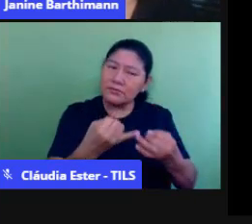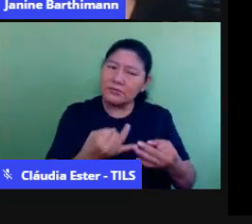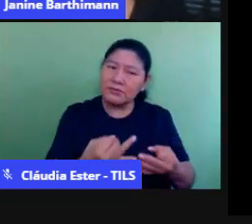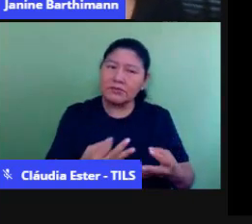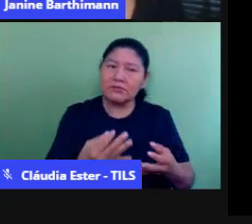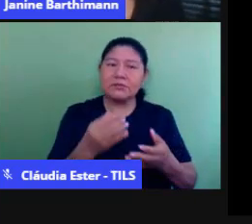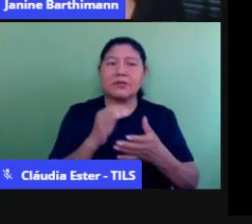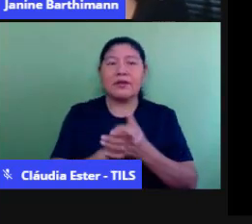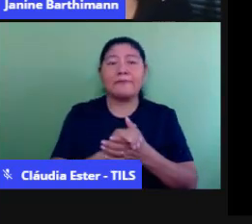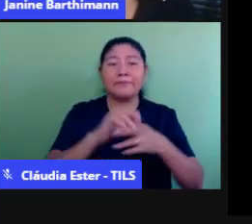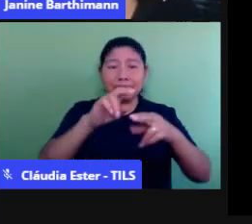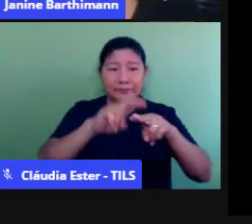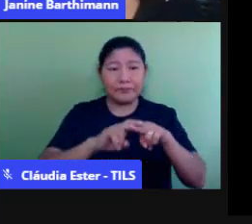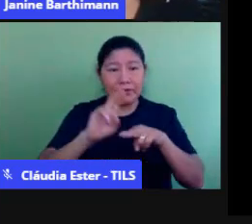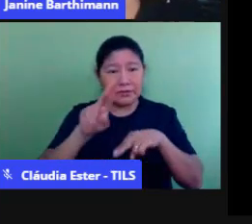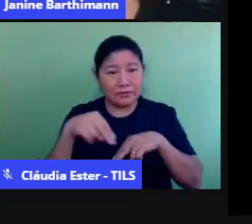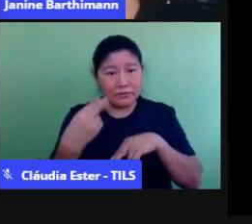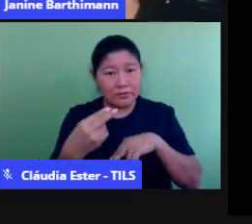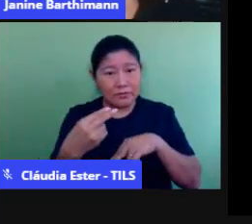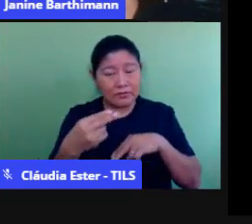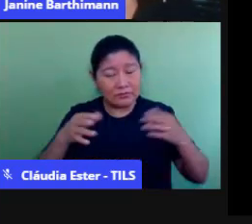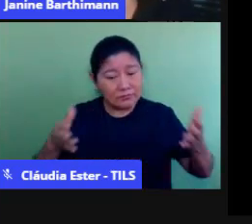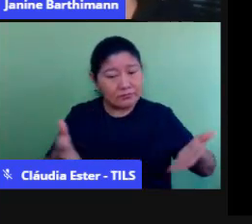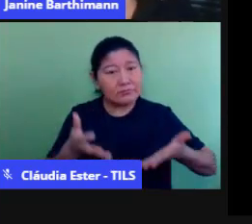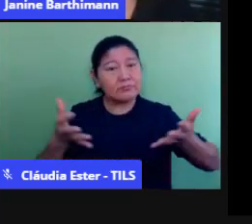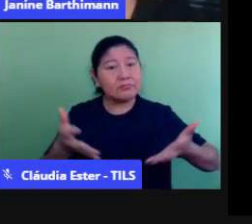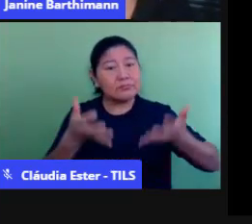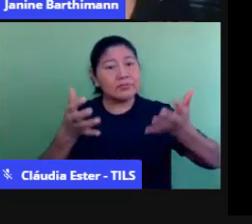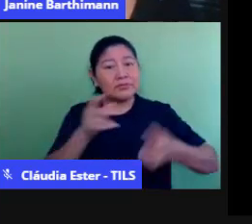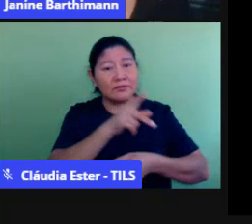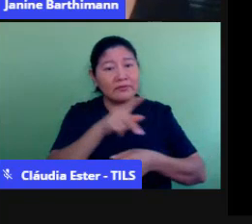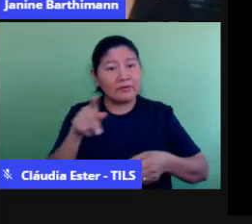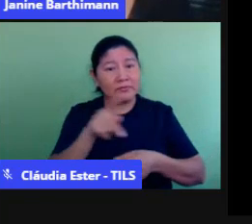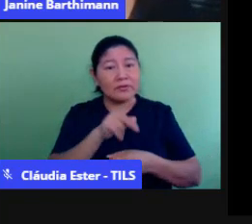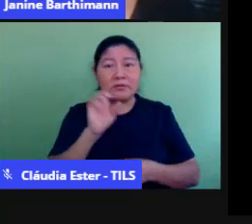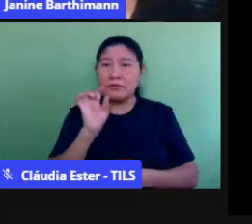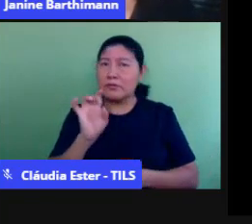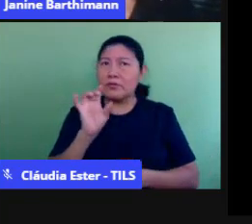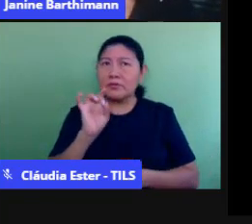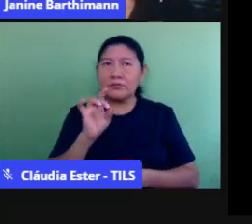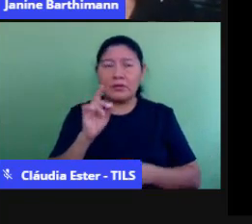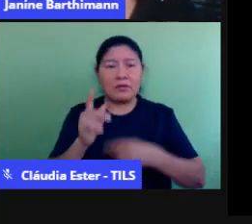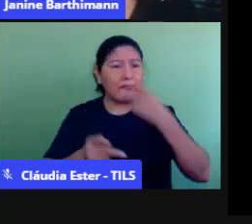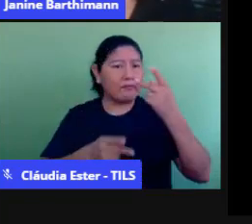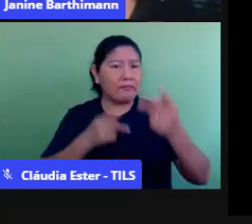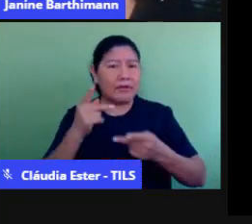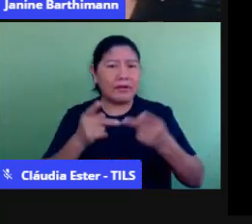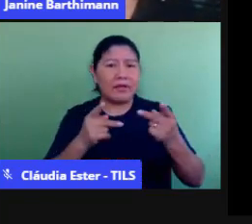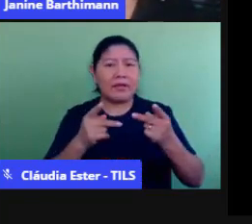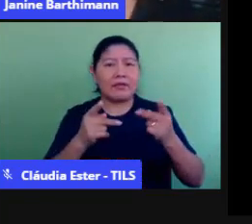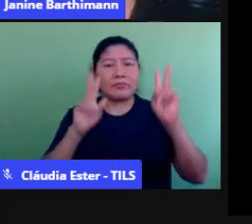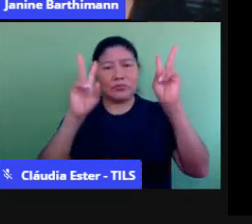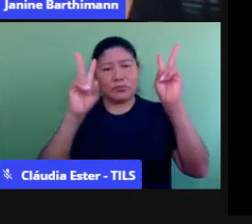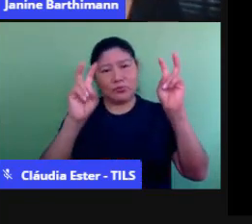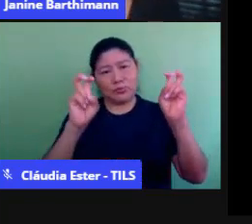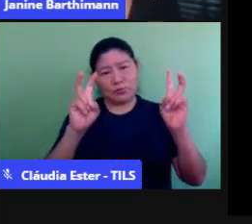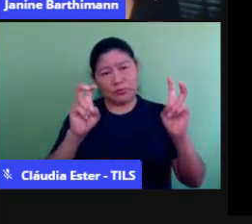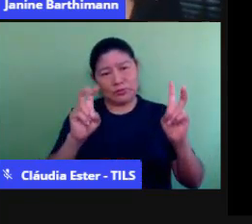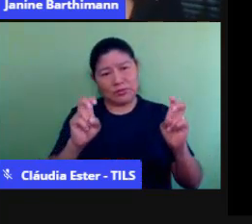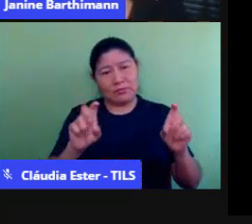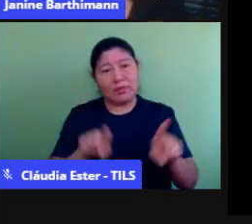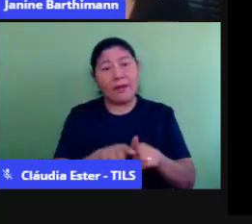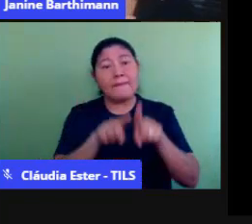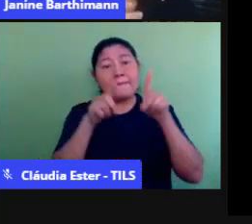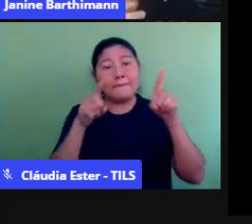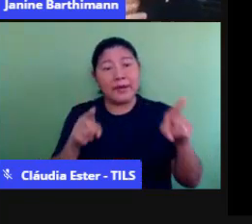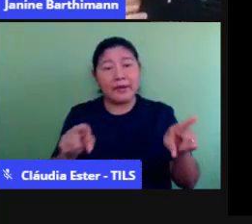nós encorajamos todos os professores a não só citar os fatos, mas de fazer com que o aluno